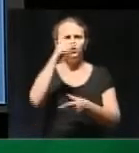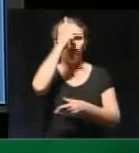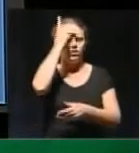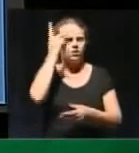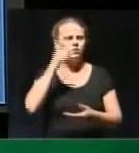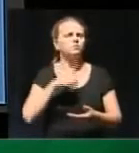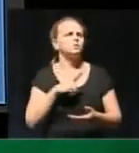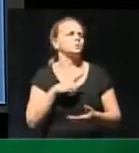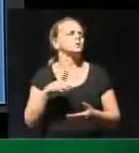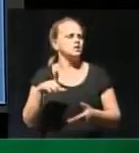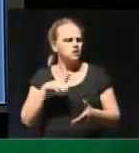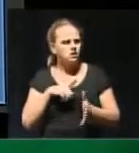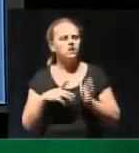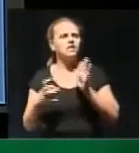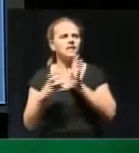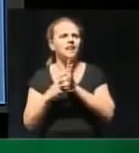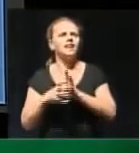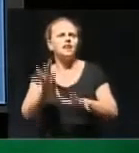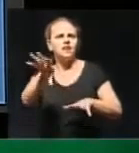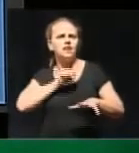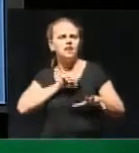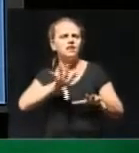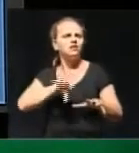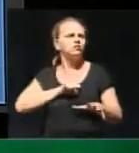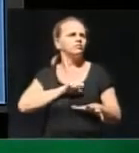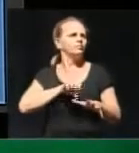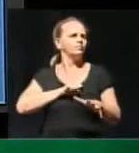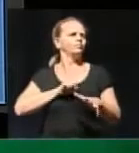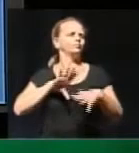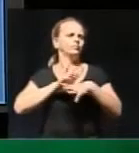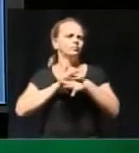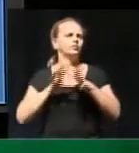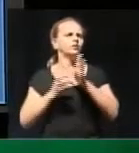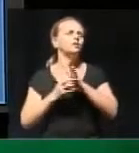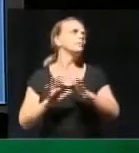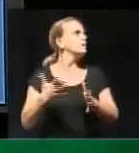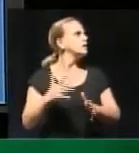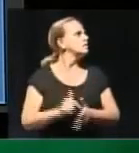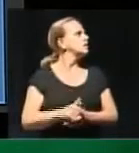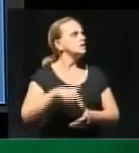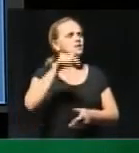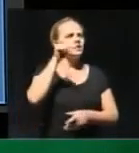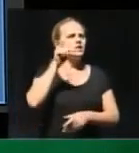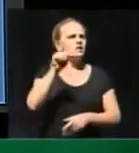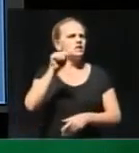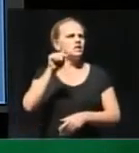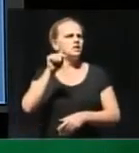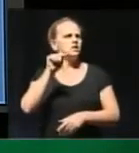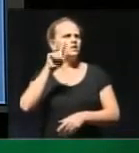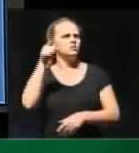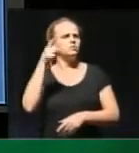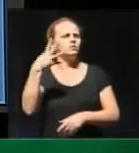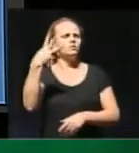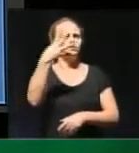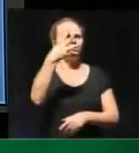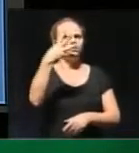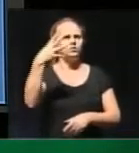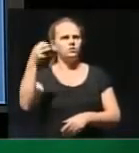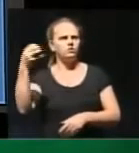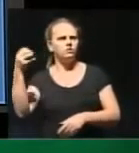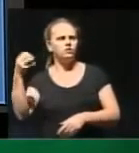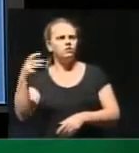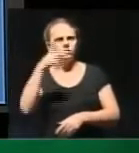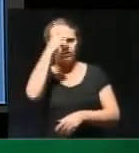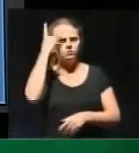extremamente elevado, com uma expectativa de mais de 7.400 novas infecções todos os dias, esses são dados